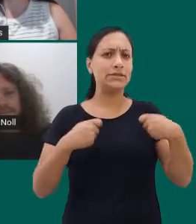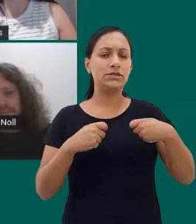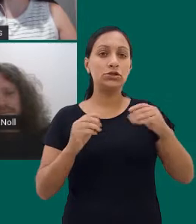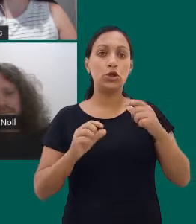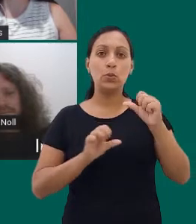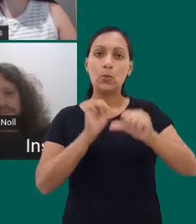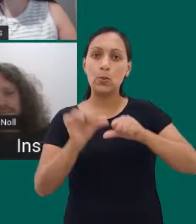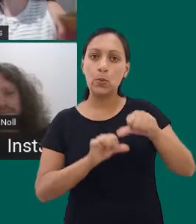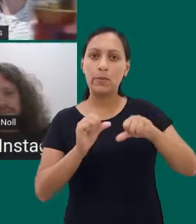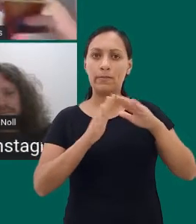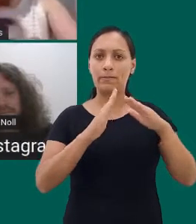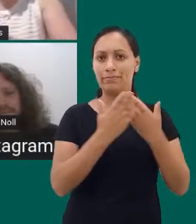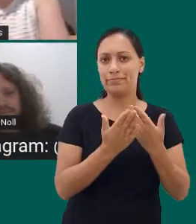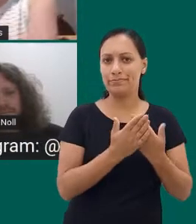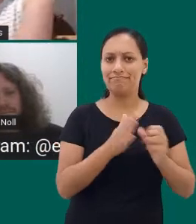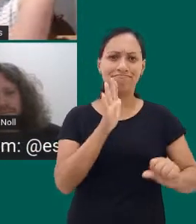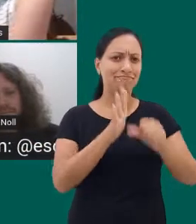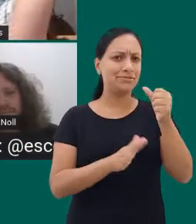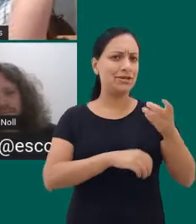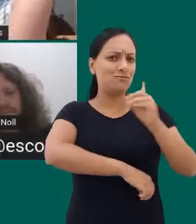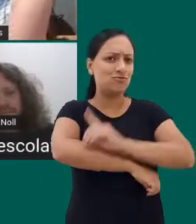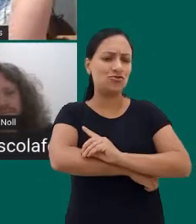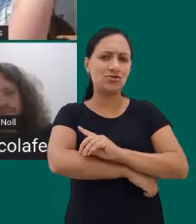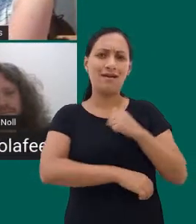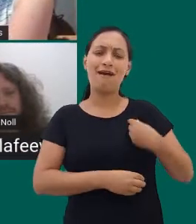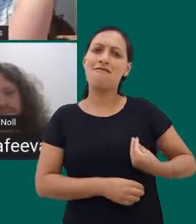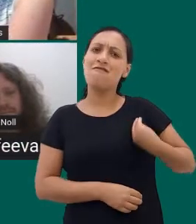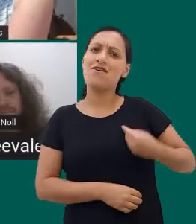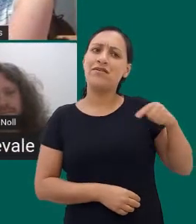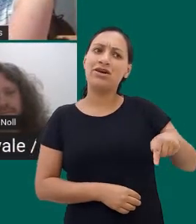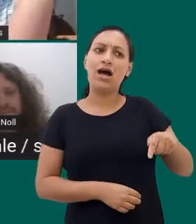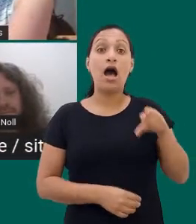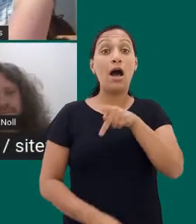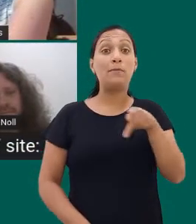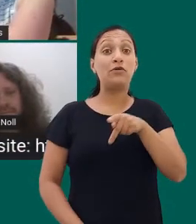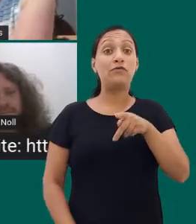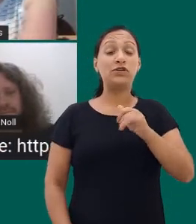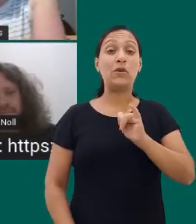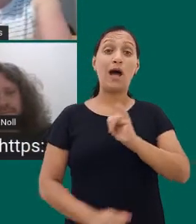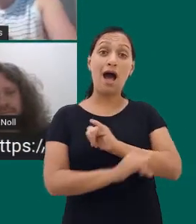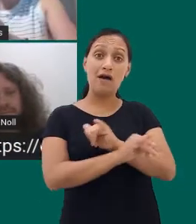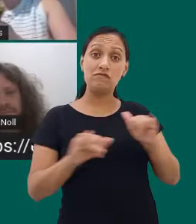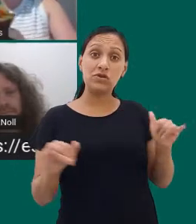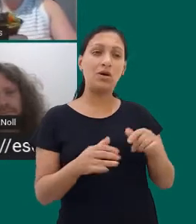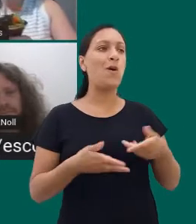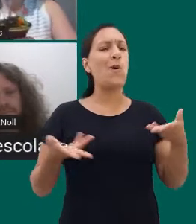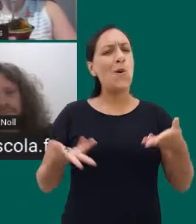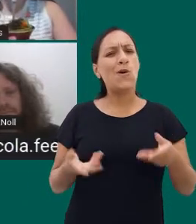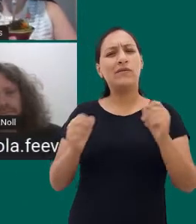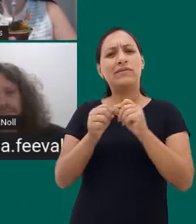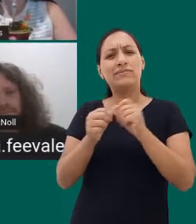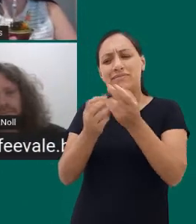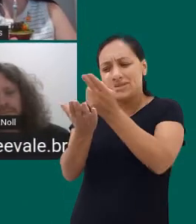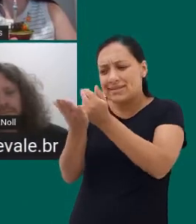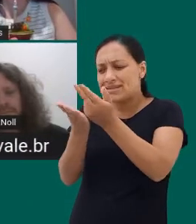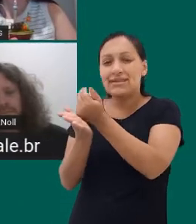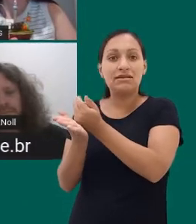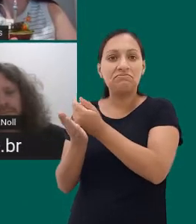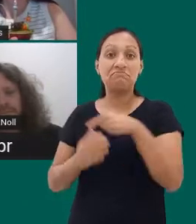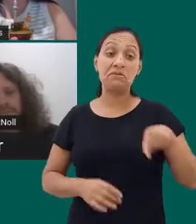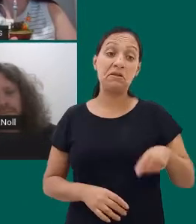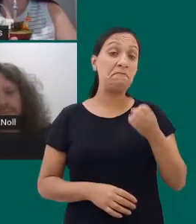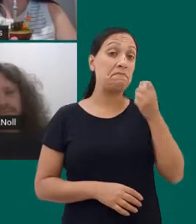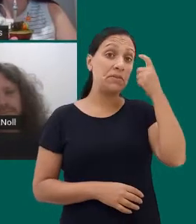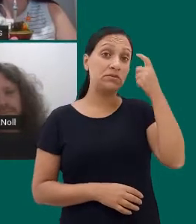escola. No primeiro dia, ele estava lá. A professora disse: "Hoje faremos um desenho." Que bom, pensou o